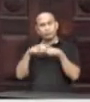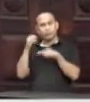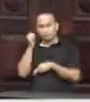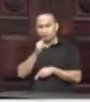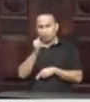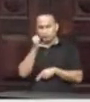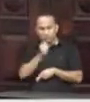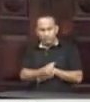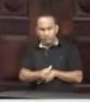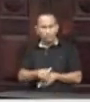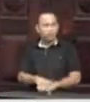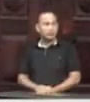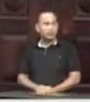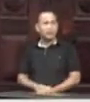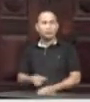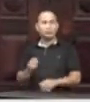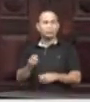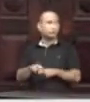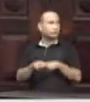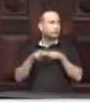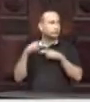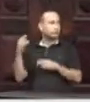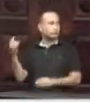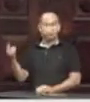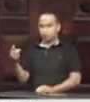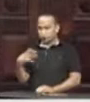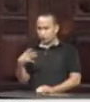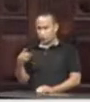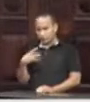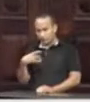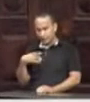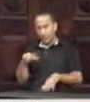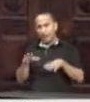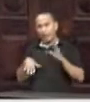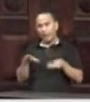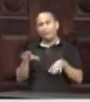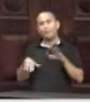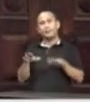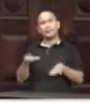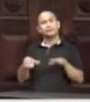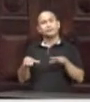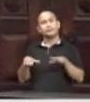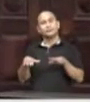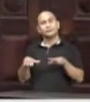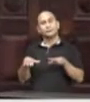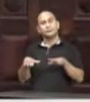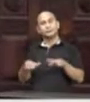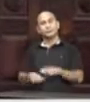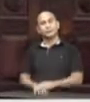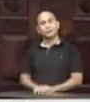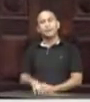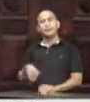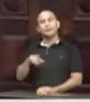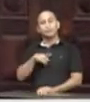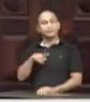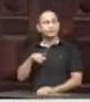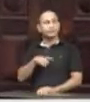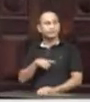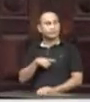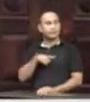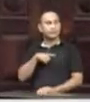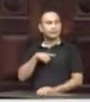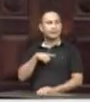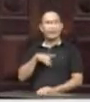por ser, né, sozinha, talvez a gente tenha que virar